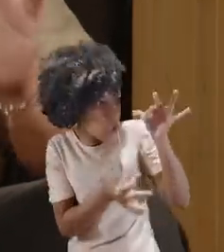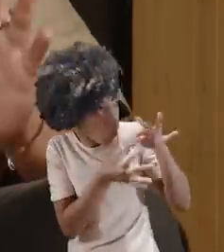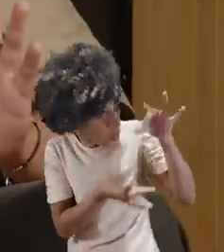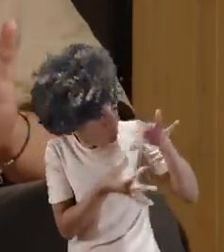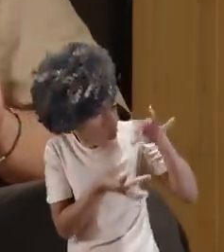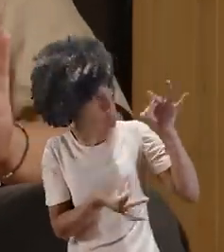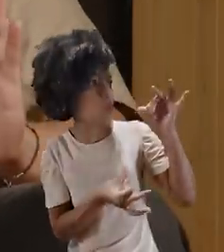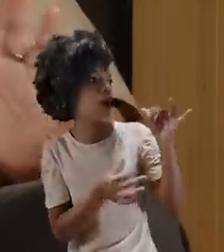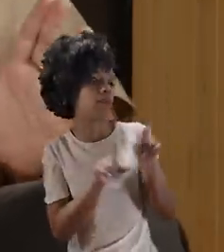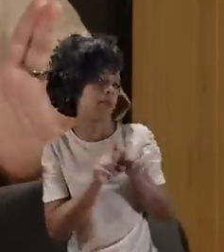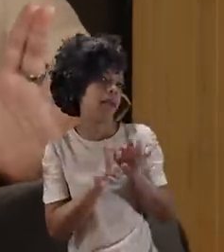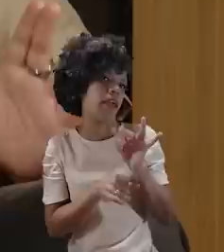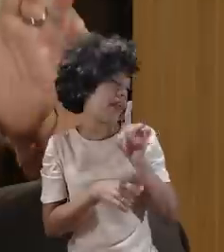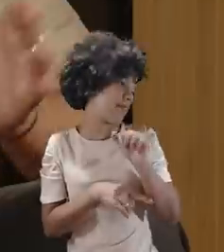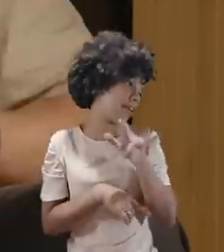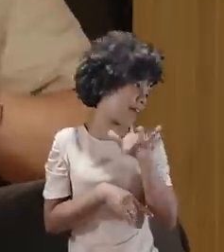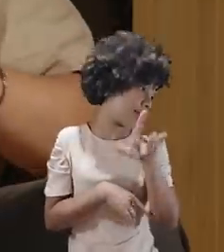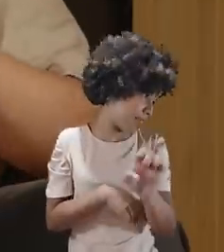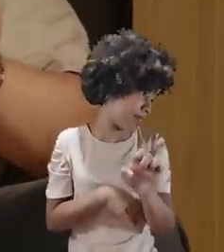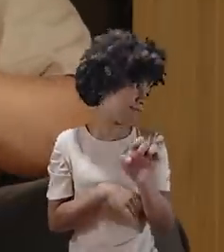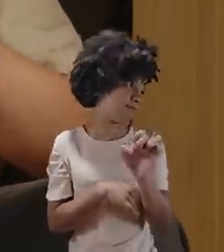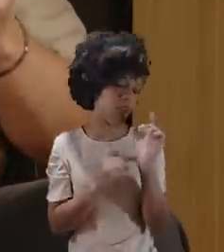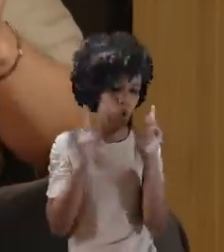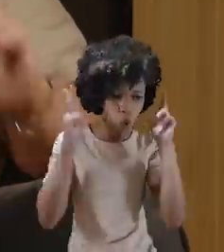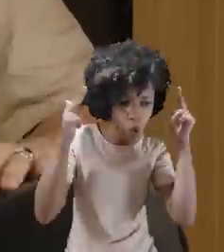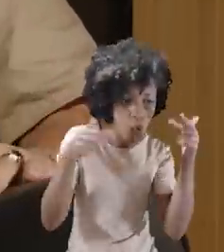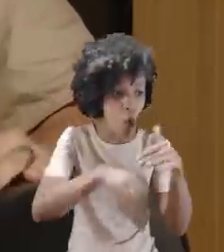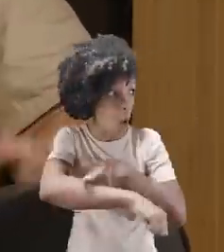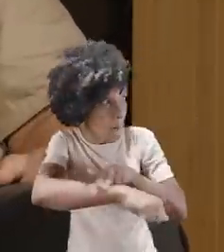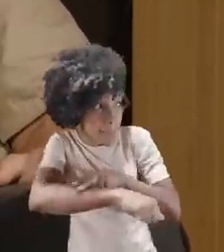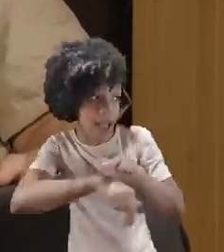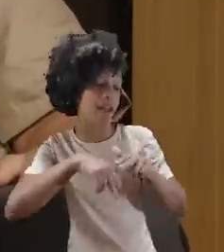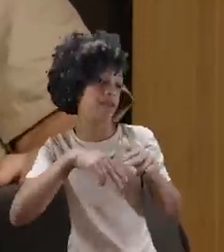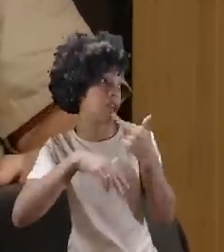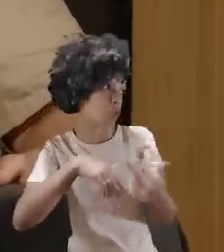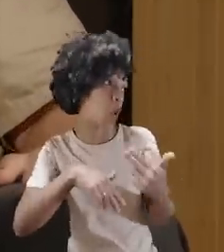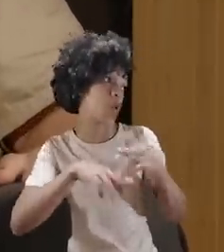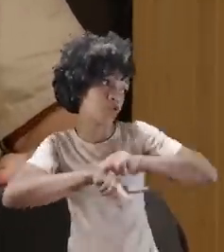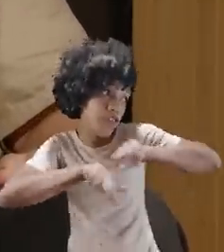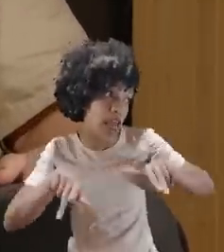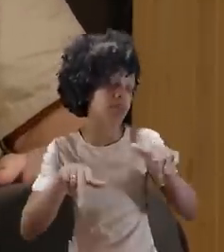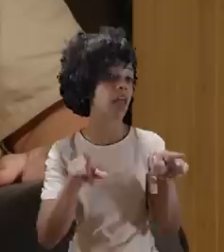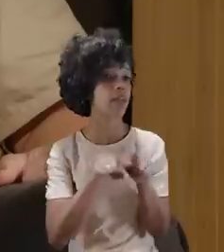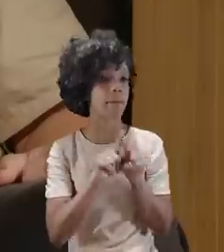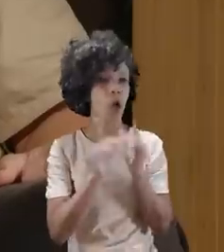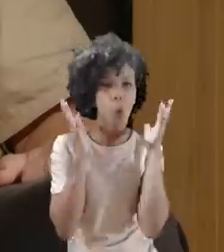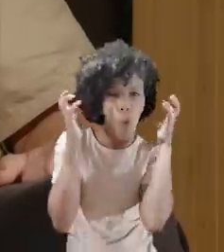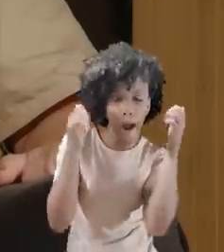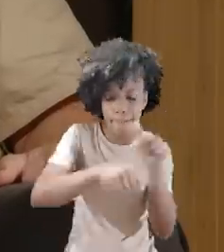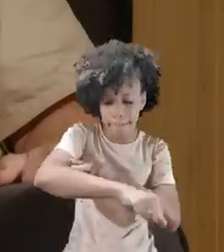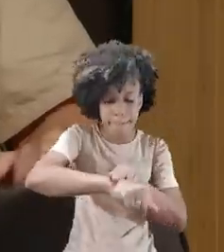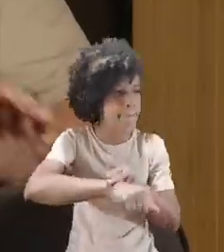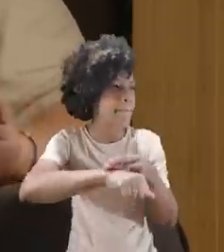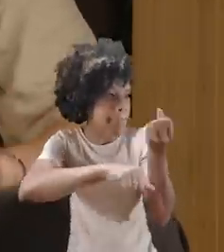fio e depois um degradê vai variar muito tão de pele por exemplo um cabelo muito escuro com a